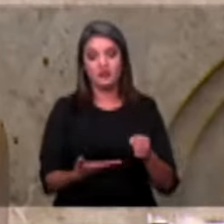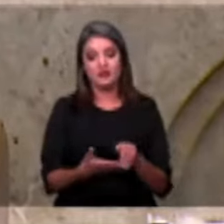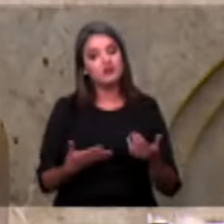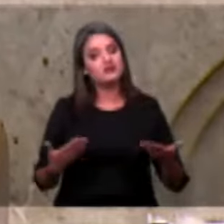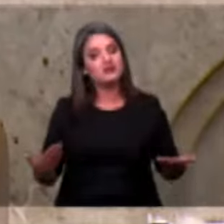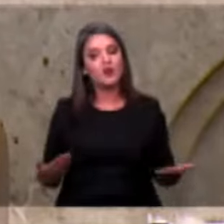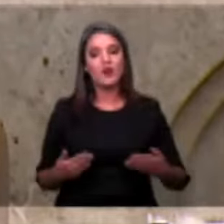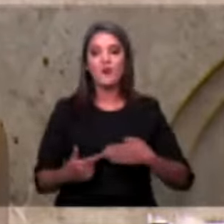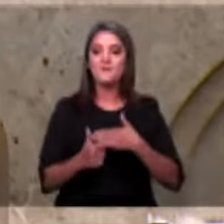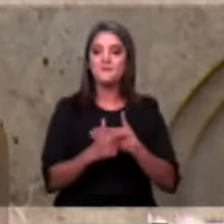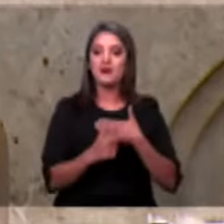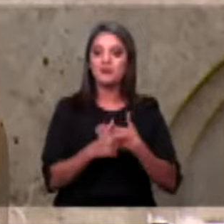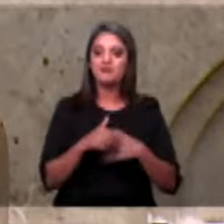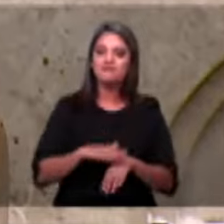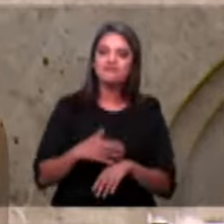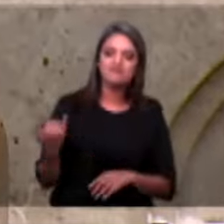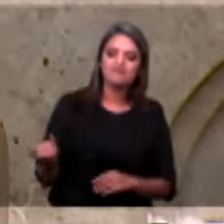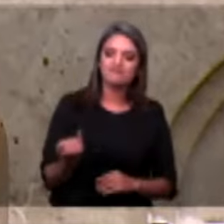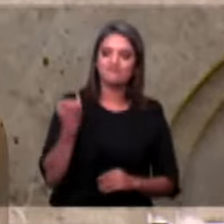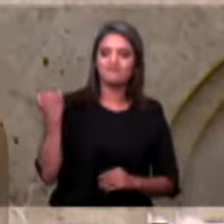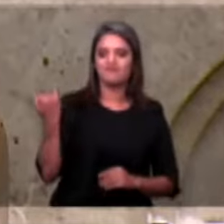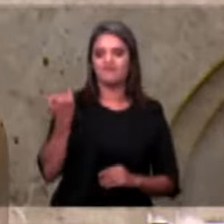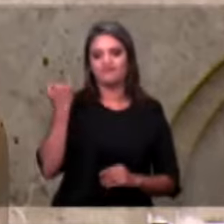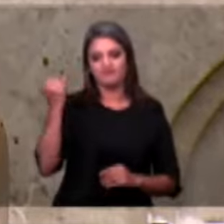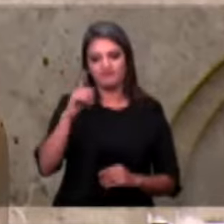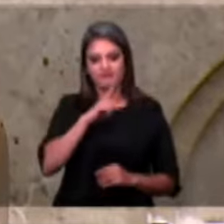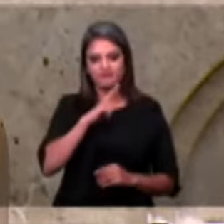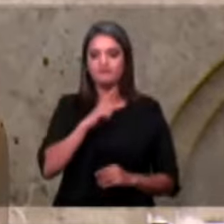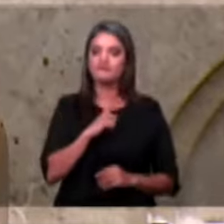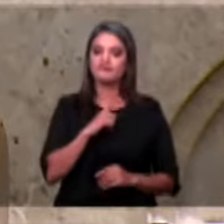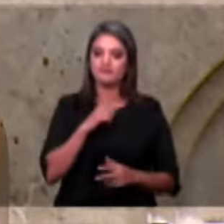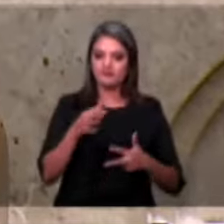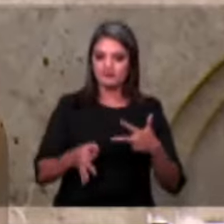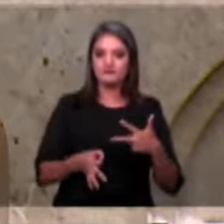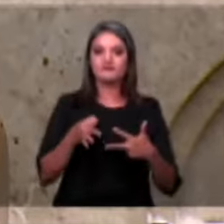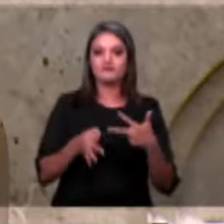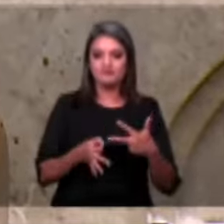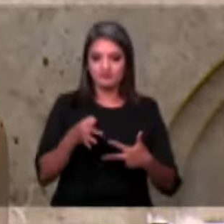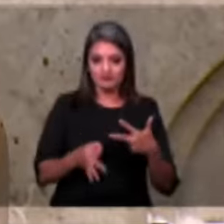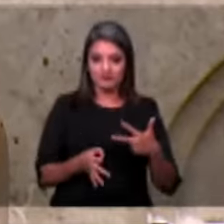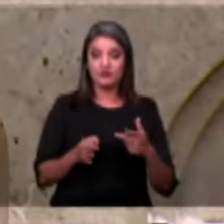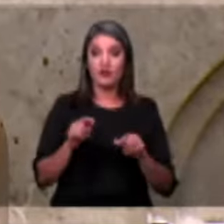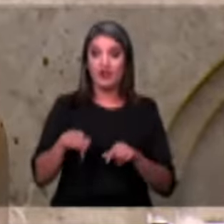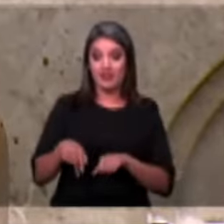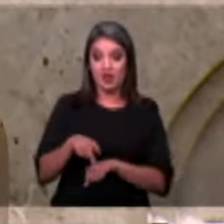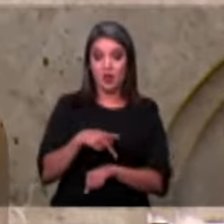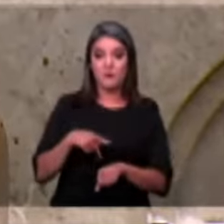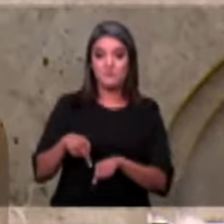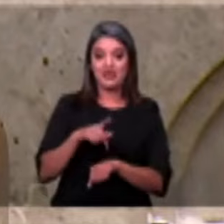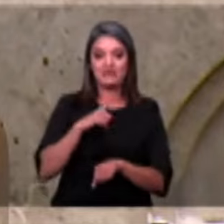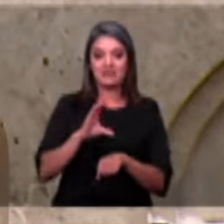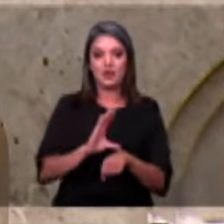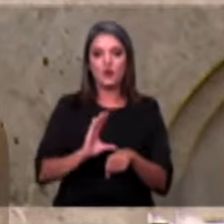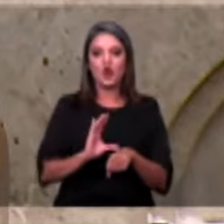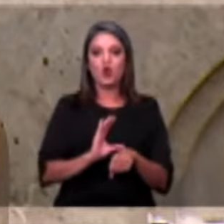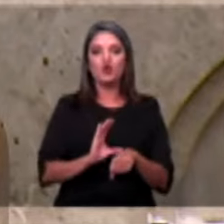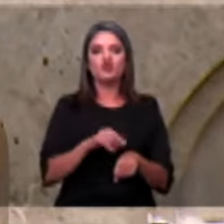funções mais relevantes e irrenunciáveis do Poder Judiciário em país regido por uma